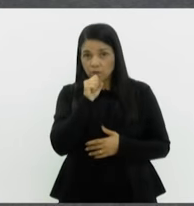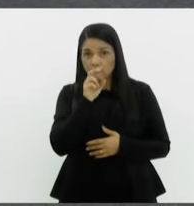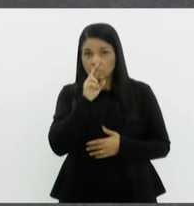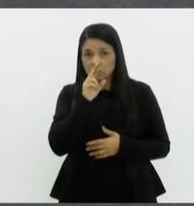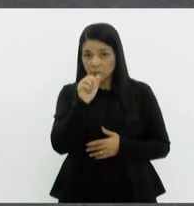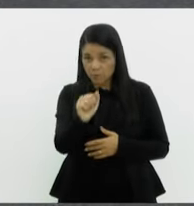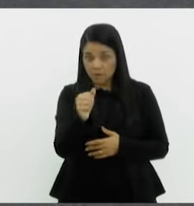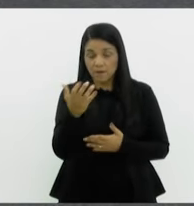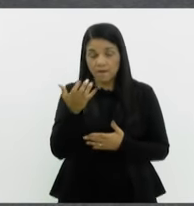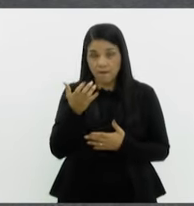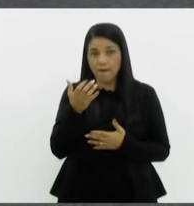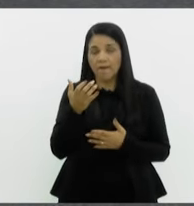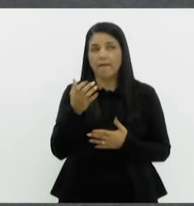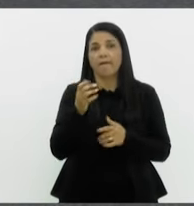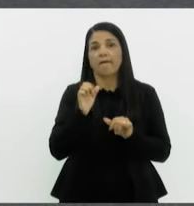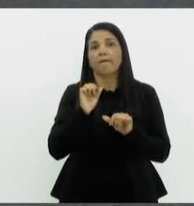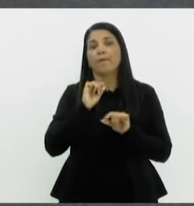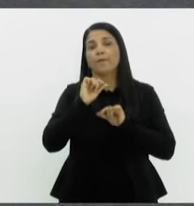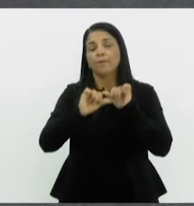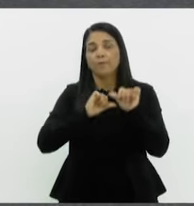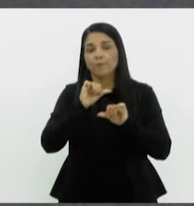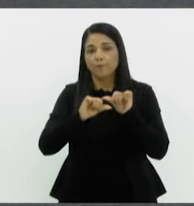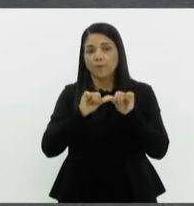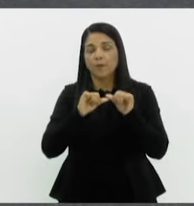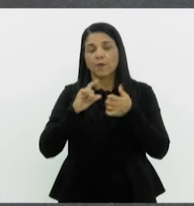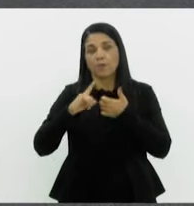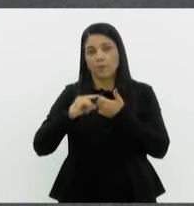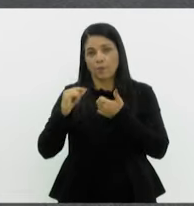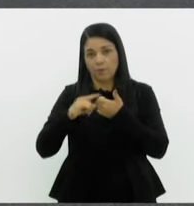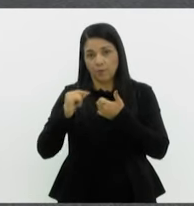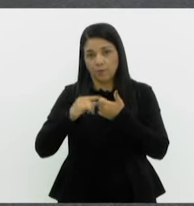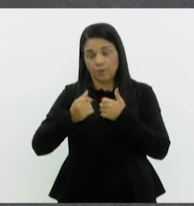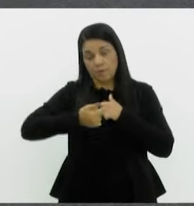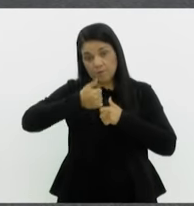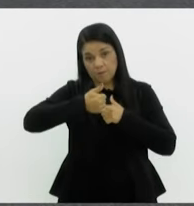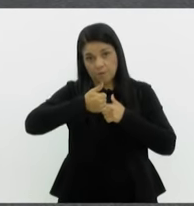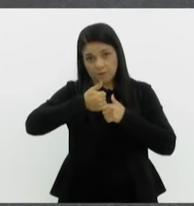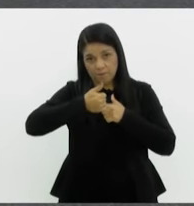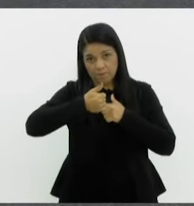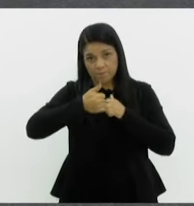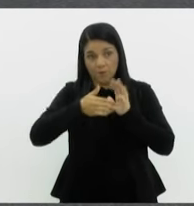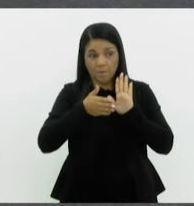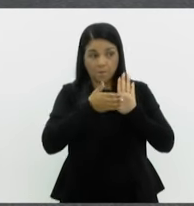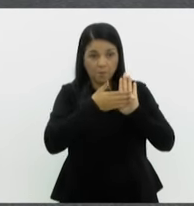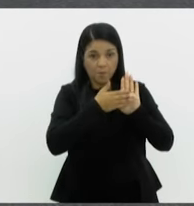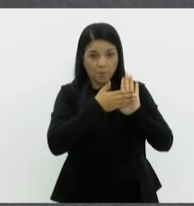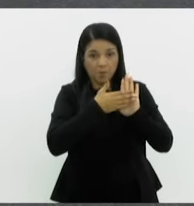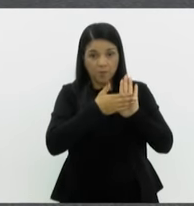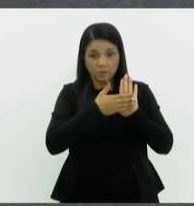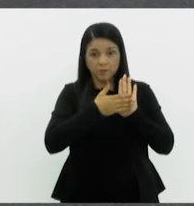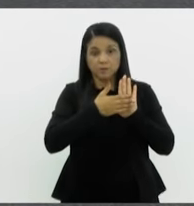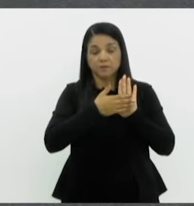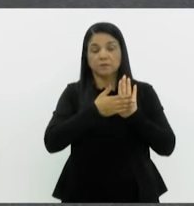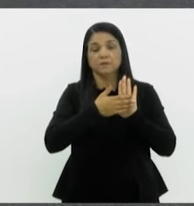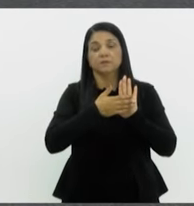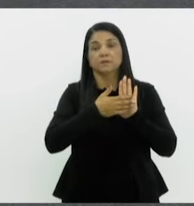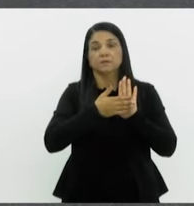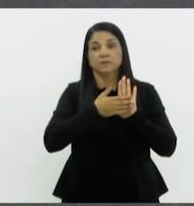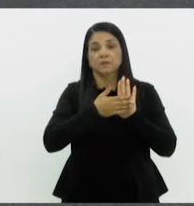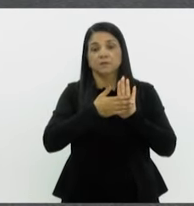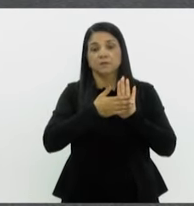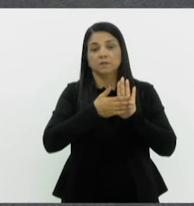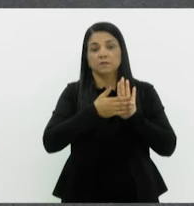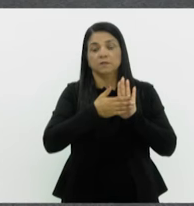artigo 1º. Diz o artigo 1º da proposta do PL 221